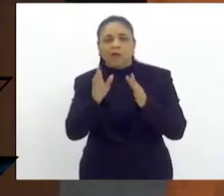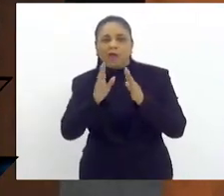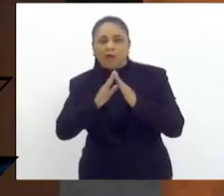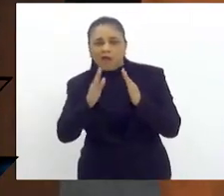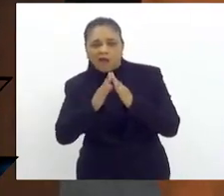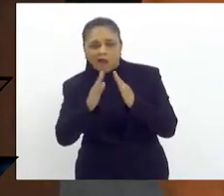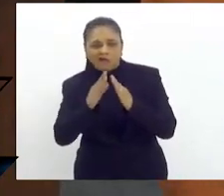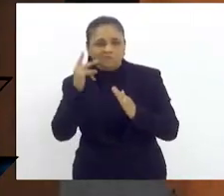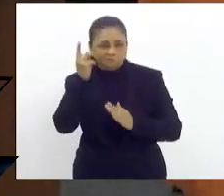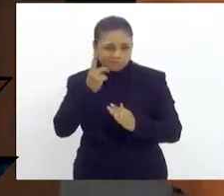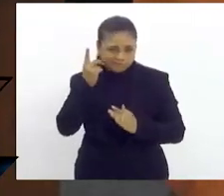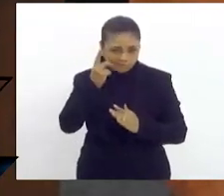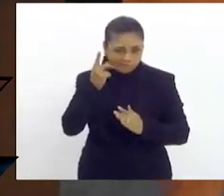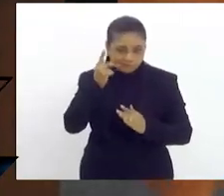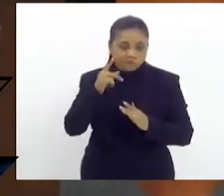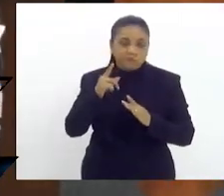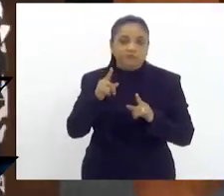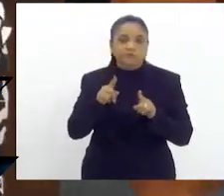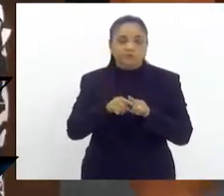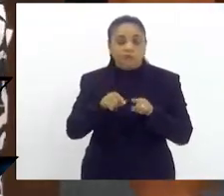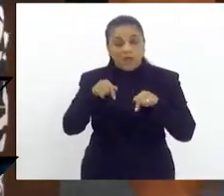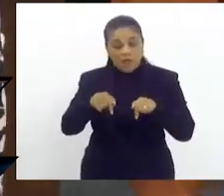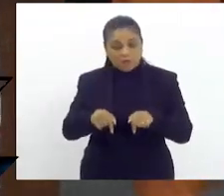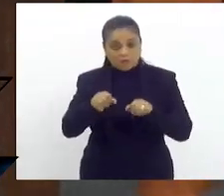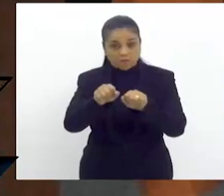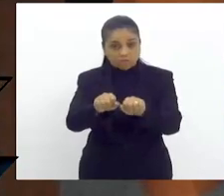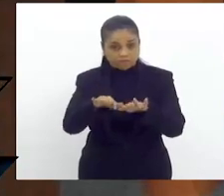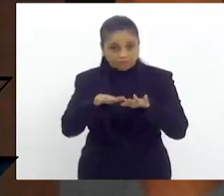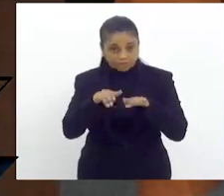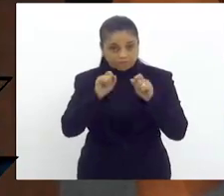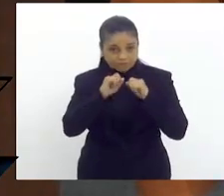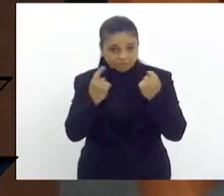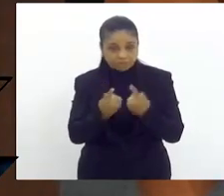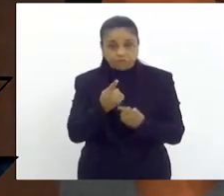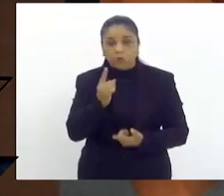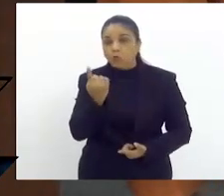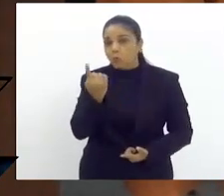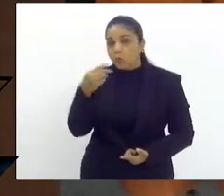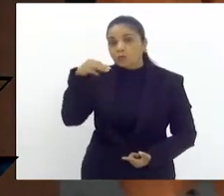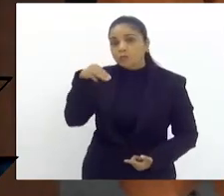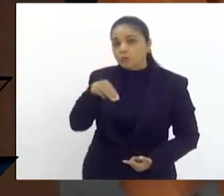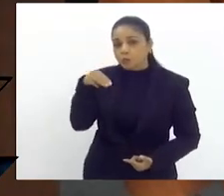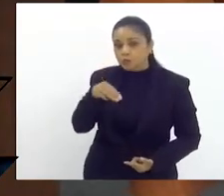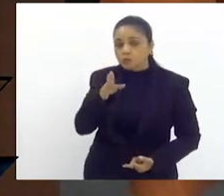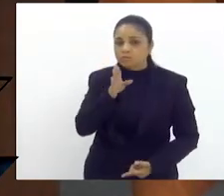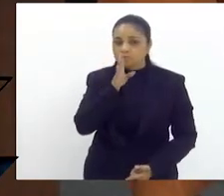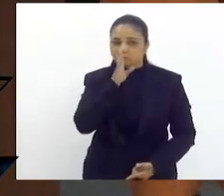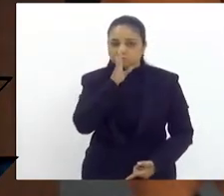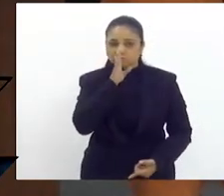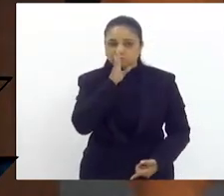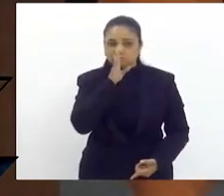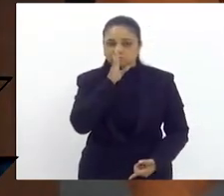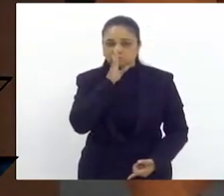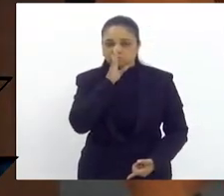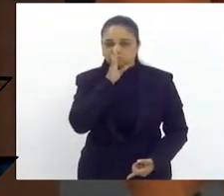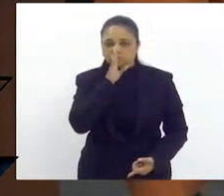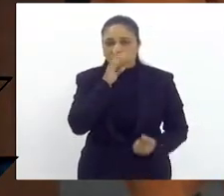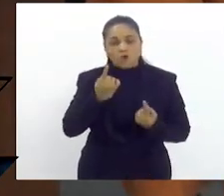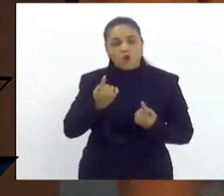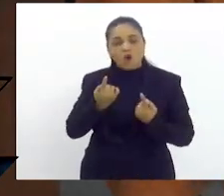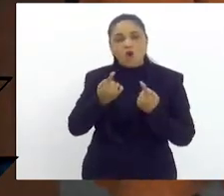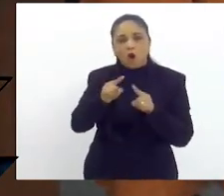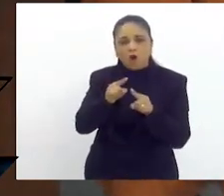parlamentares que essa casa possa fazer um minuto de silêncio em repúdio a esses atos de racismos